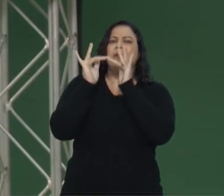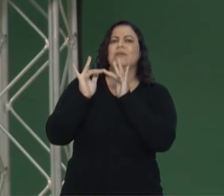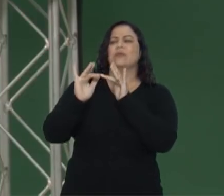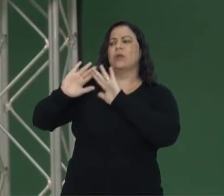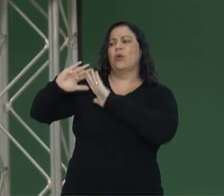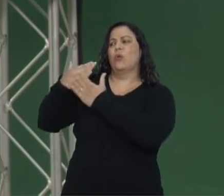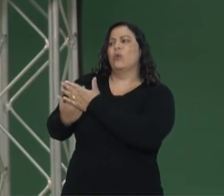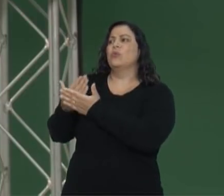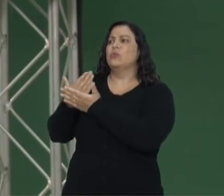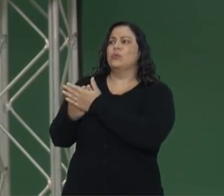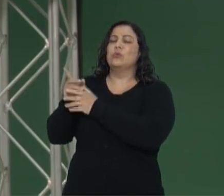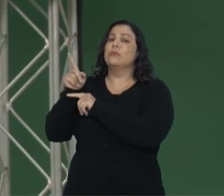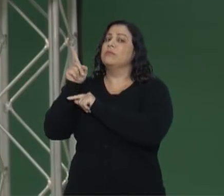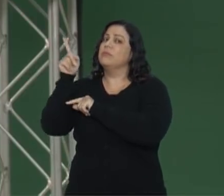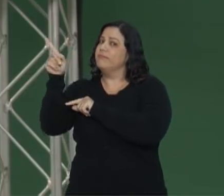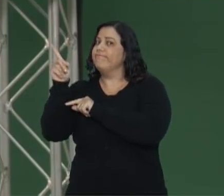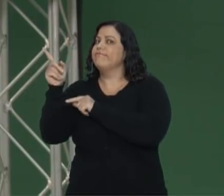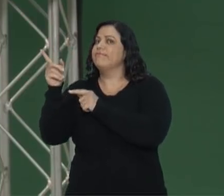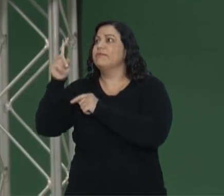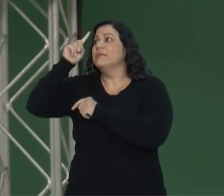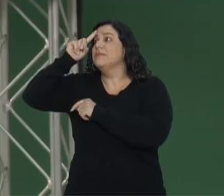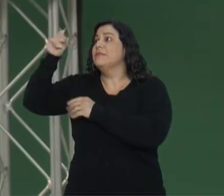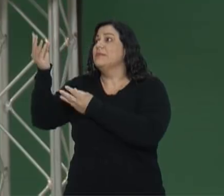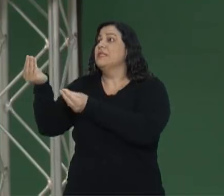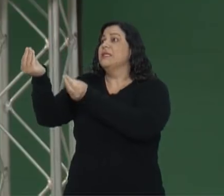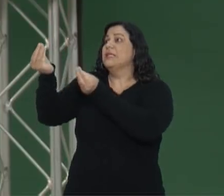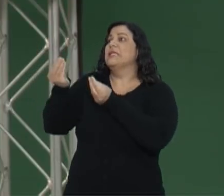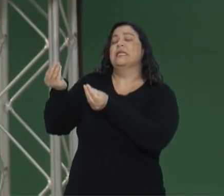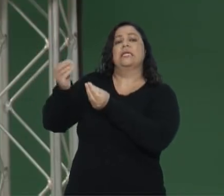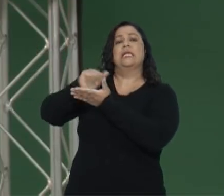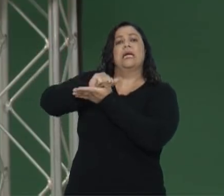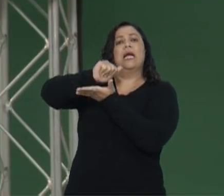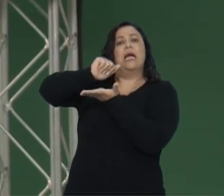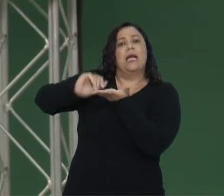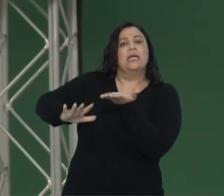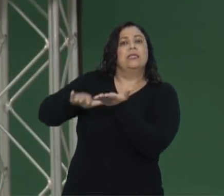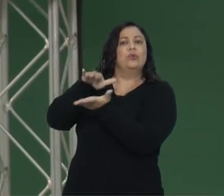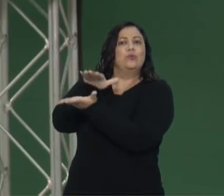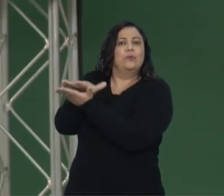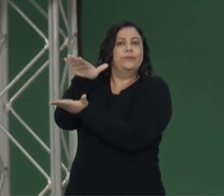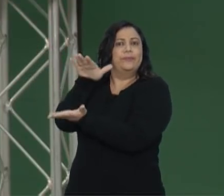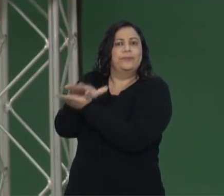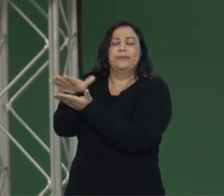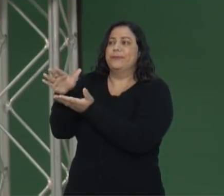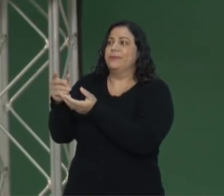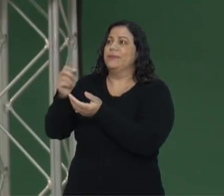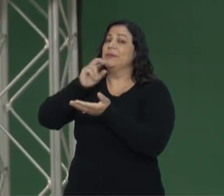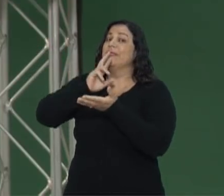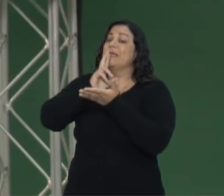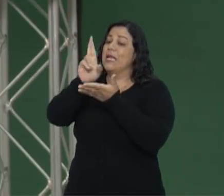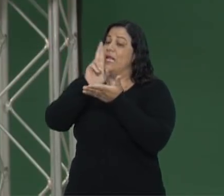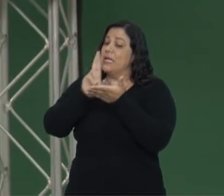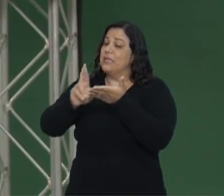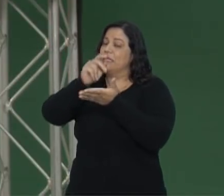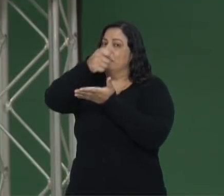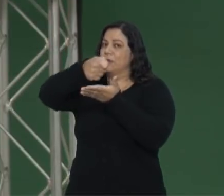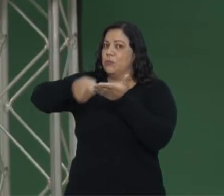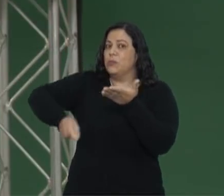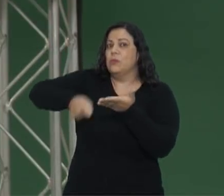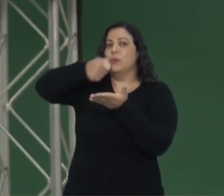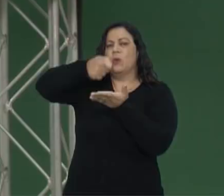que eles estão disponibilizando, entregando as atividades impressas? Realize essas atividades com calma,